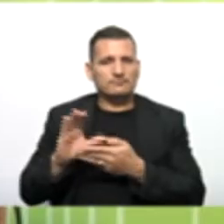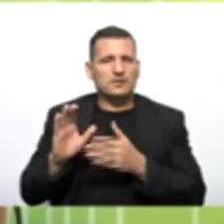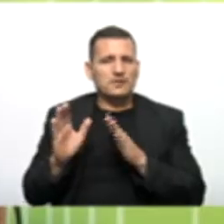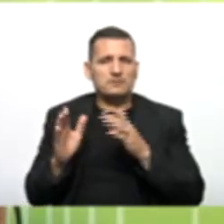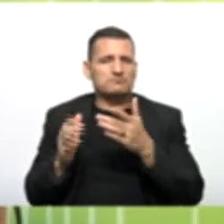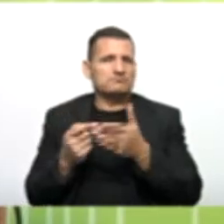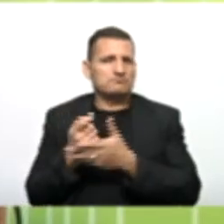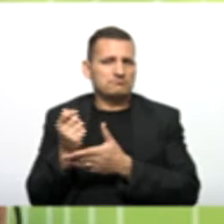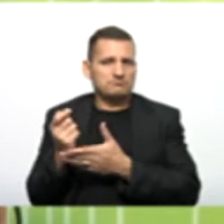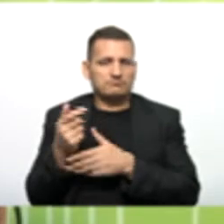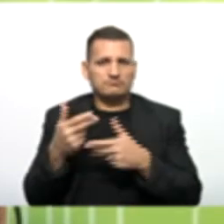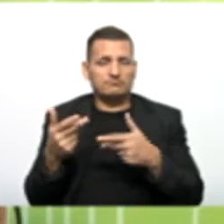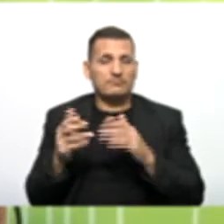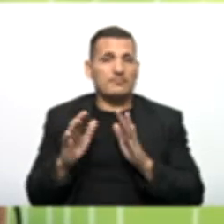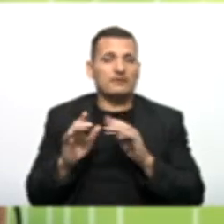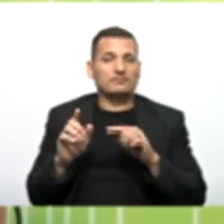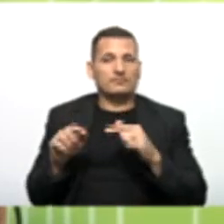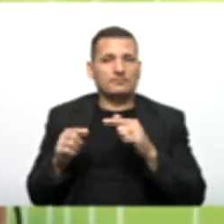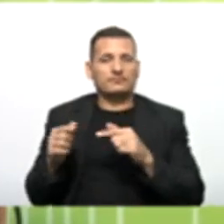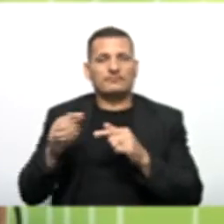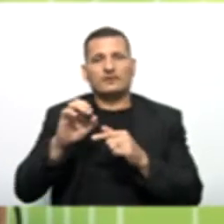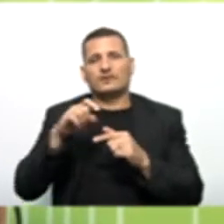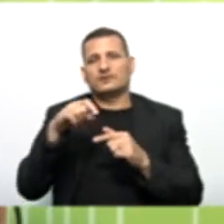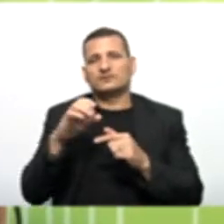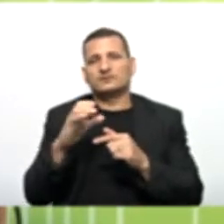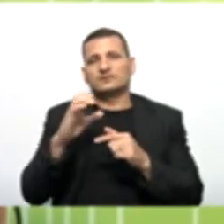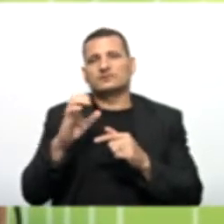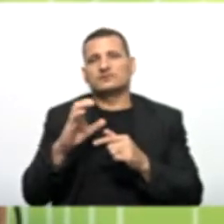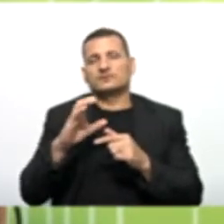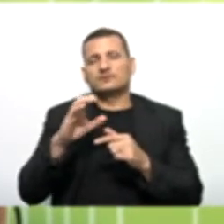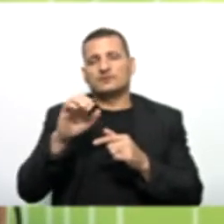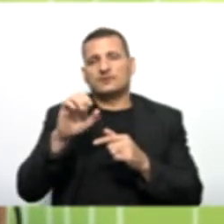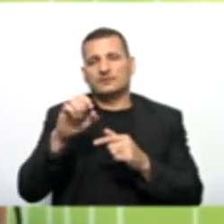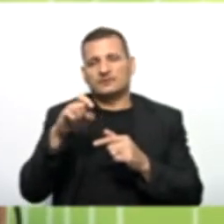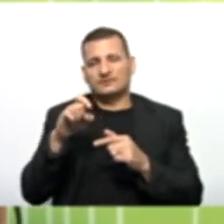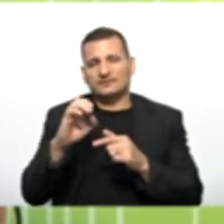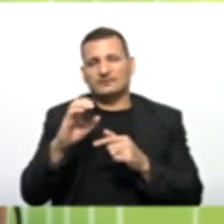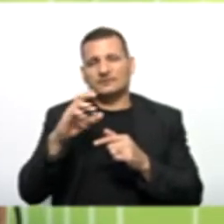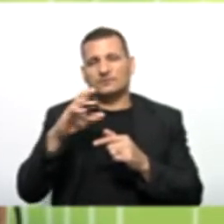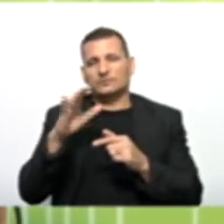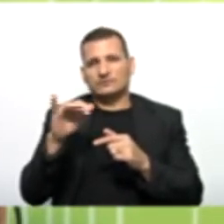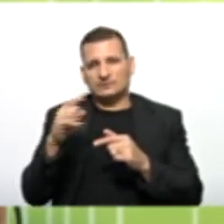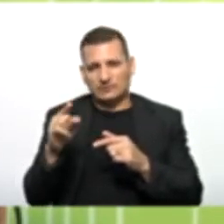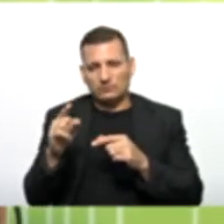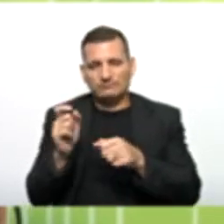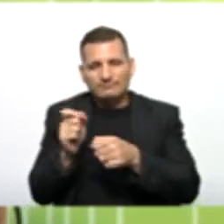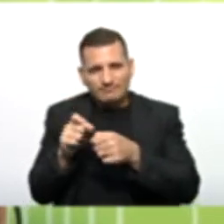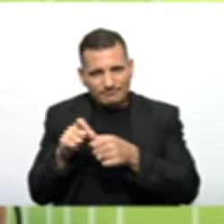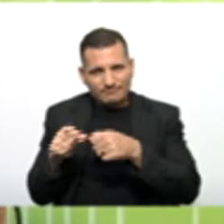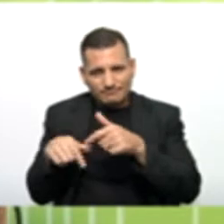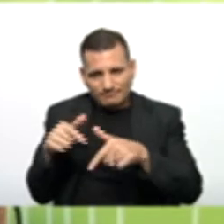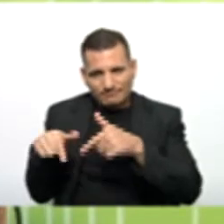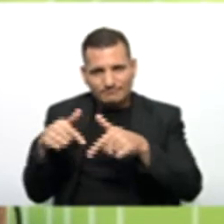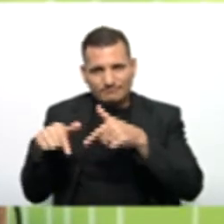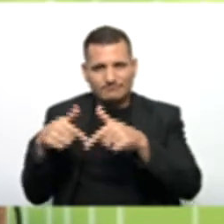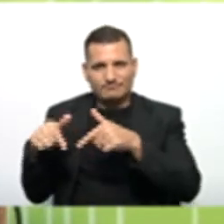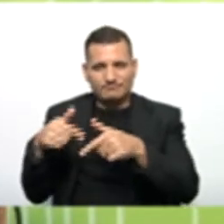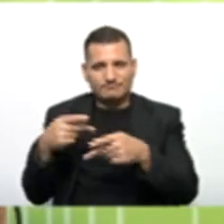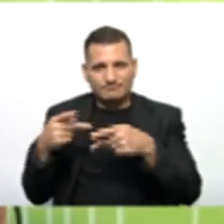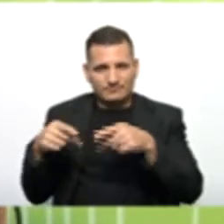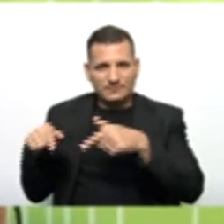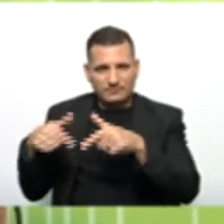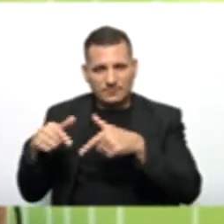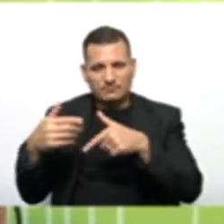fazer. Já na execução, aí sim, aí a relação dos custos aumenta bastante, que é quando eu estou executando as minhas atividades.